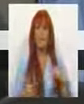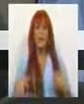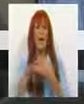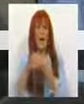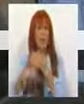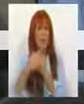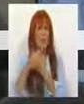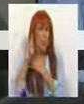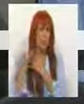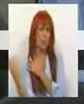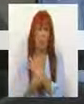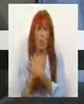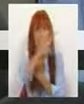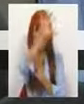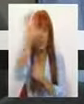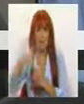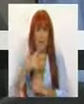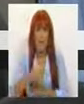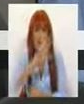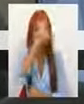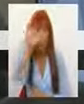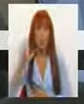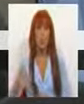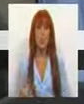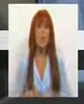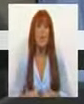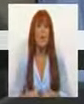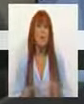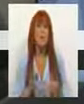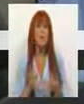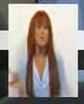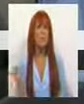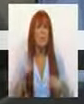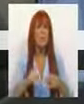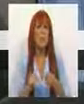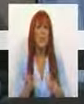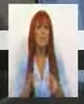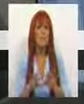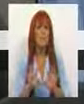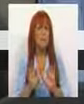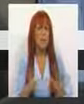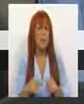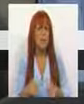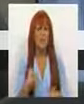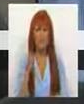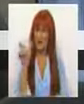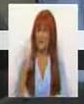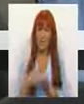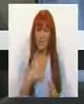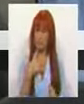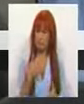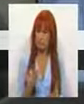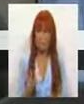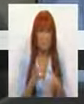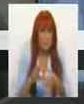domínio este, que é muito importante para todos os países não civilizados, ou não tão civilizados, peço desculpa pelo termo que